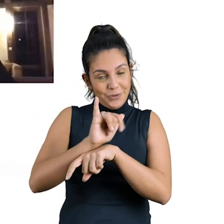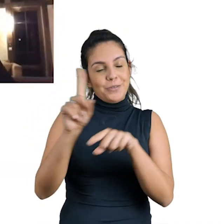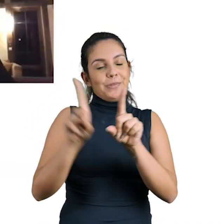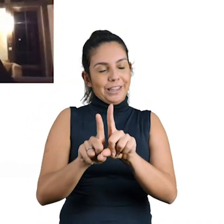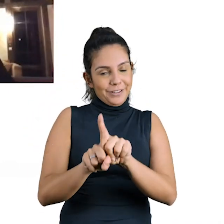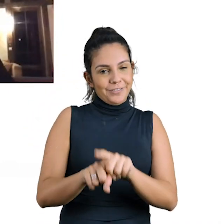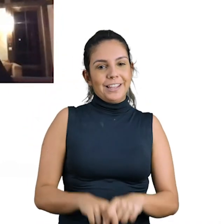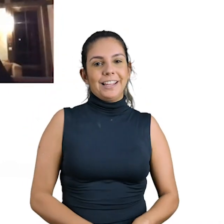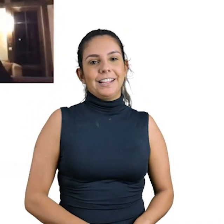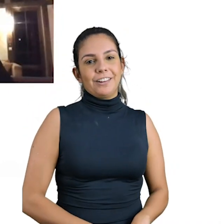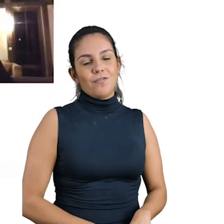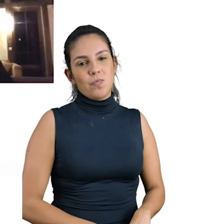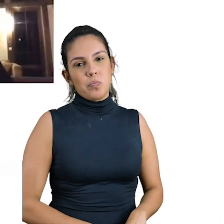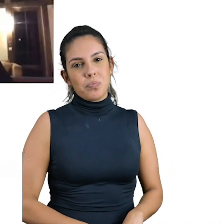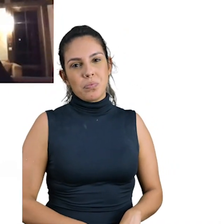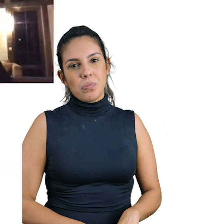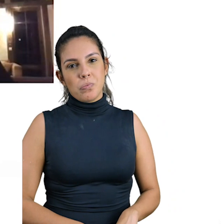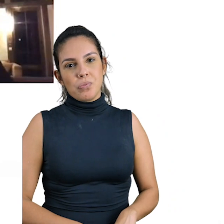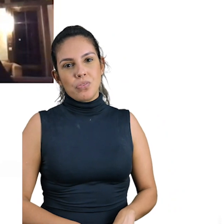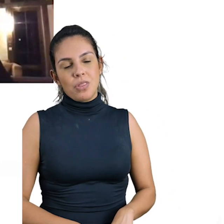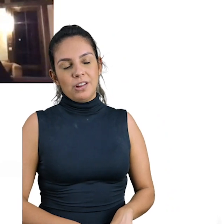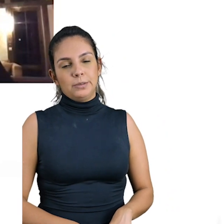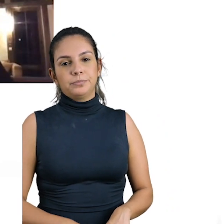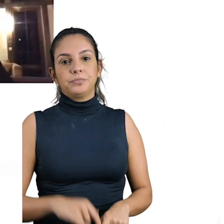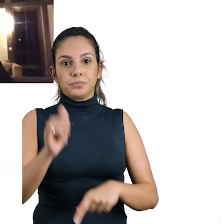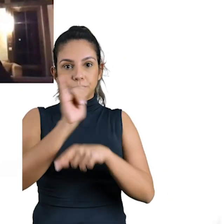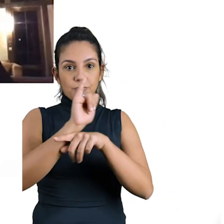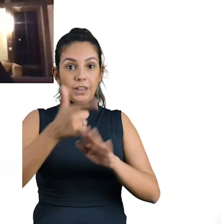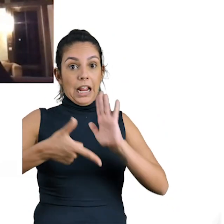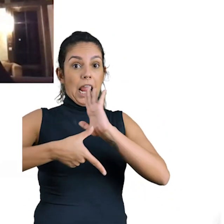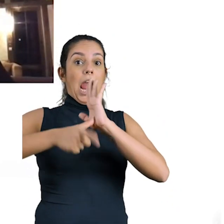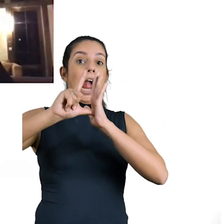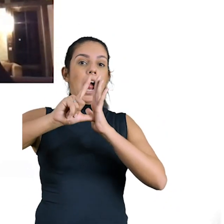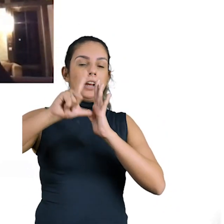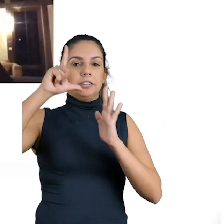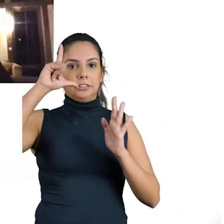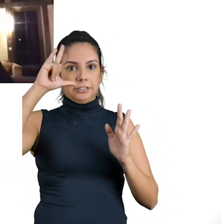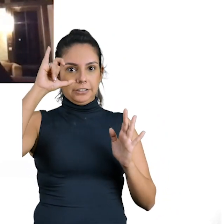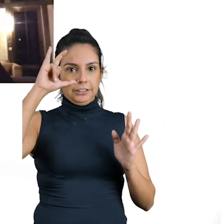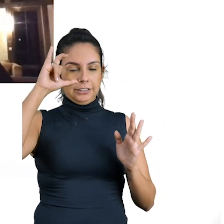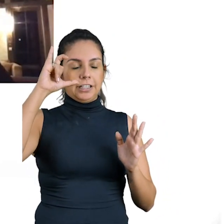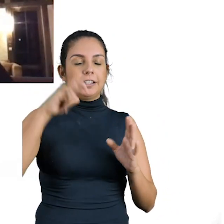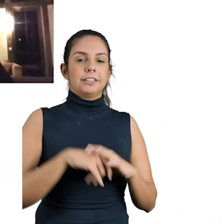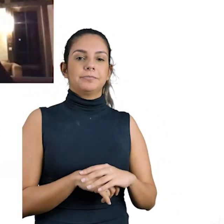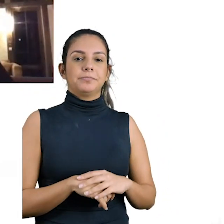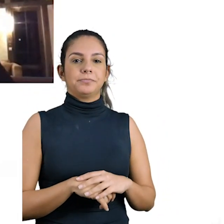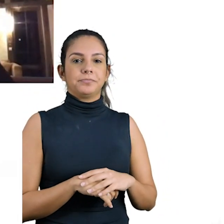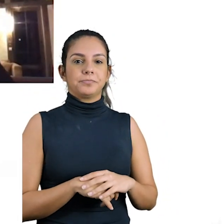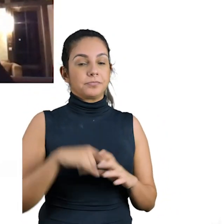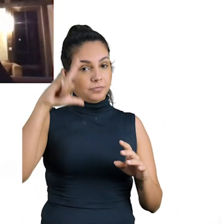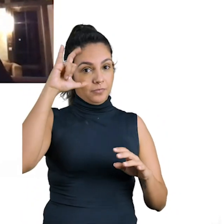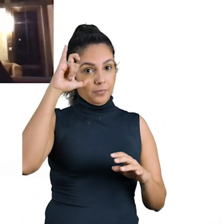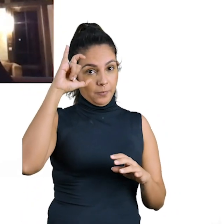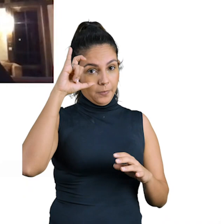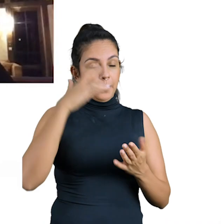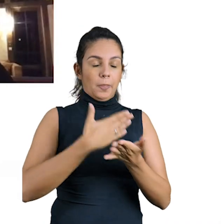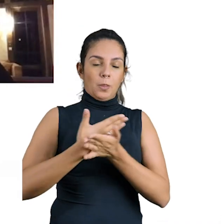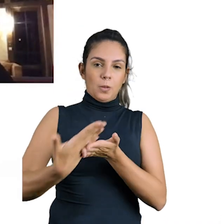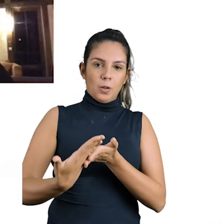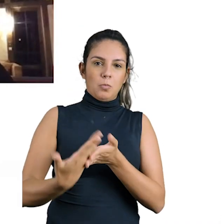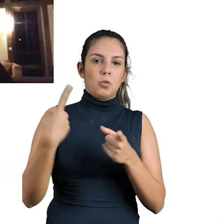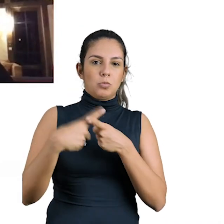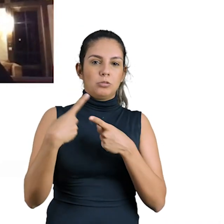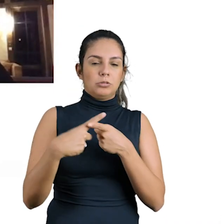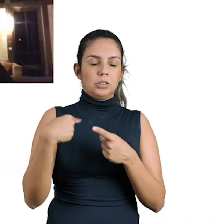YouTube também, esquecemos de falar. Aliás, o YouTube é anterior ao Instagram, não é? É anterior. O Instagram